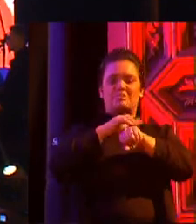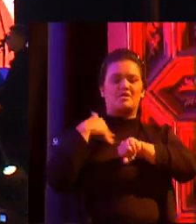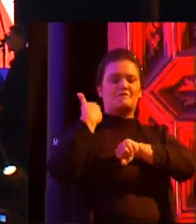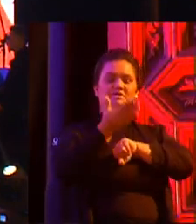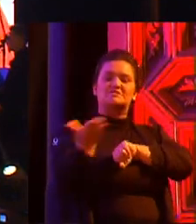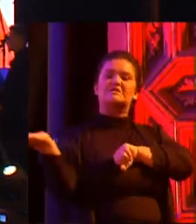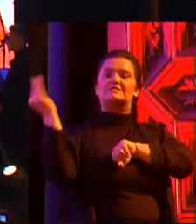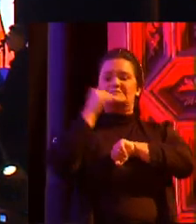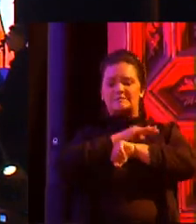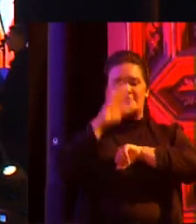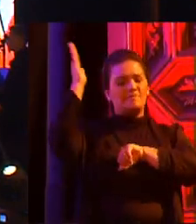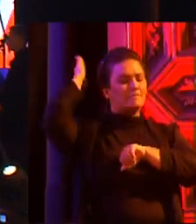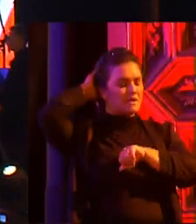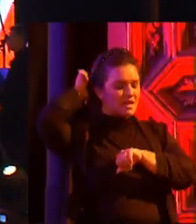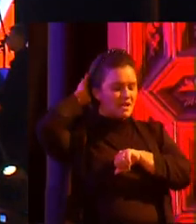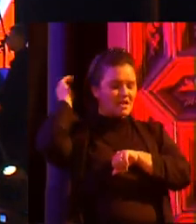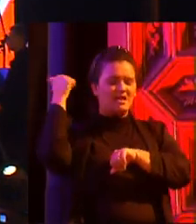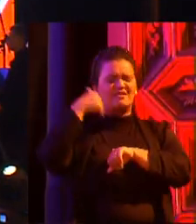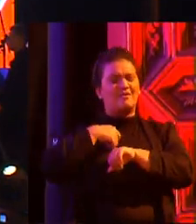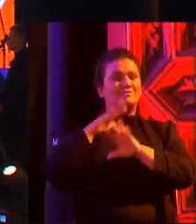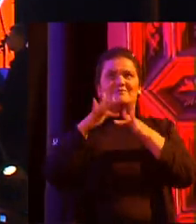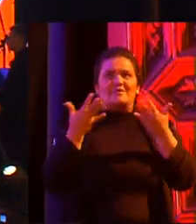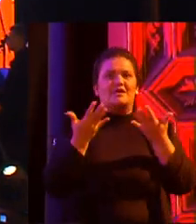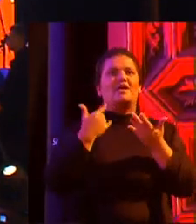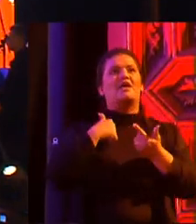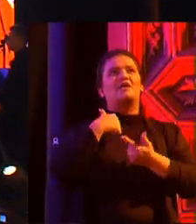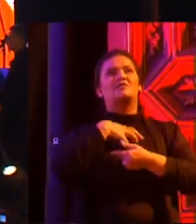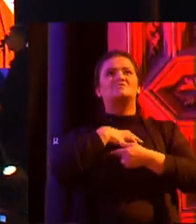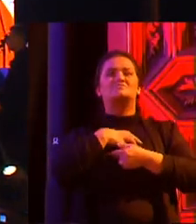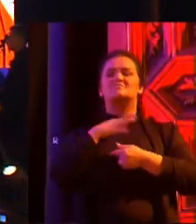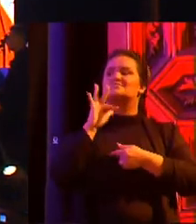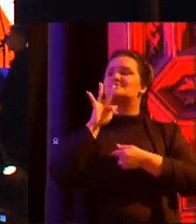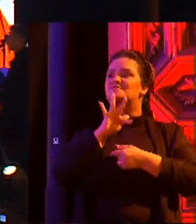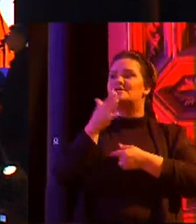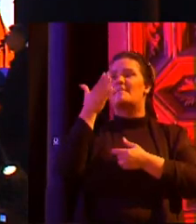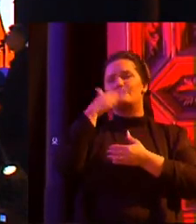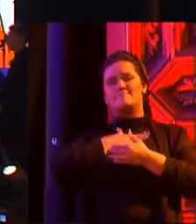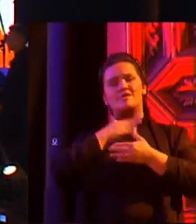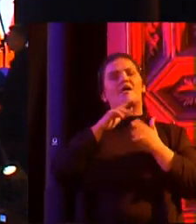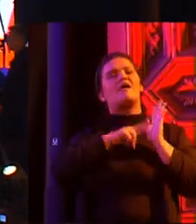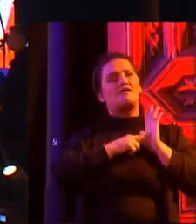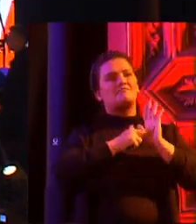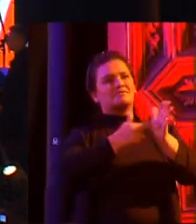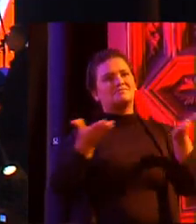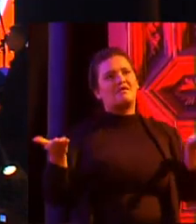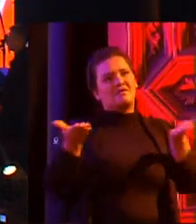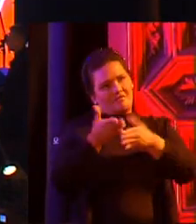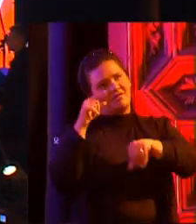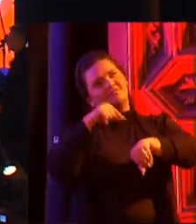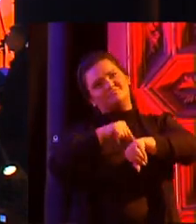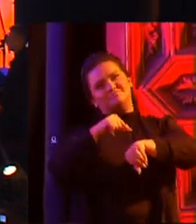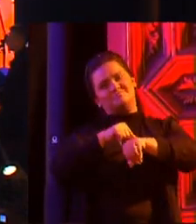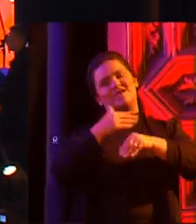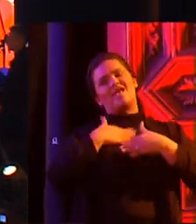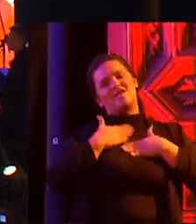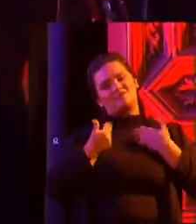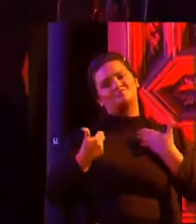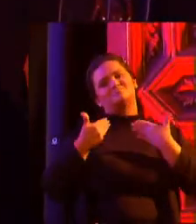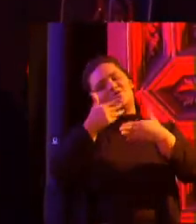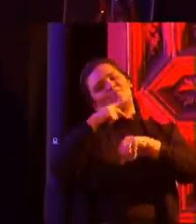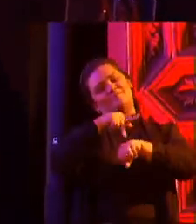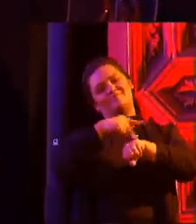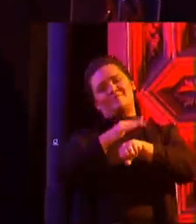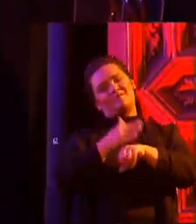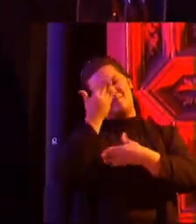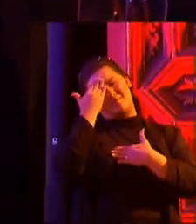Belém. E, enfim, eles são que me representam aqui nessa hora e para eles eu dedico esse prêmio.